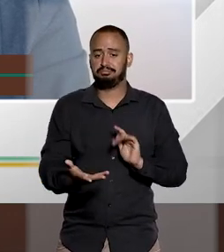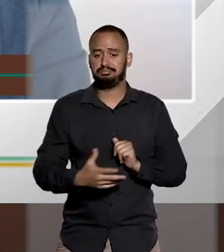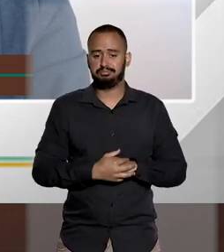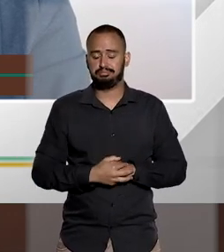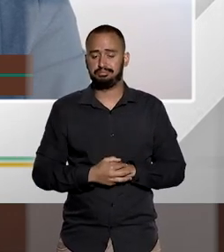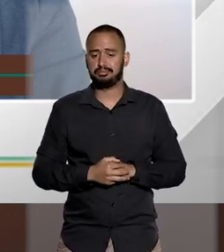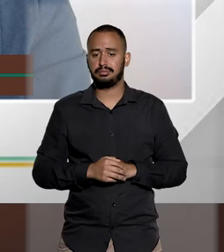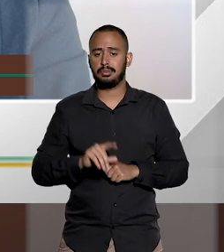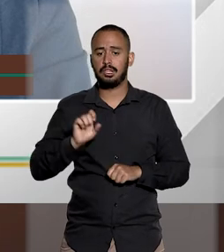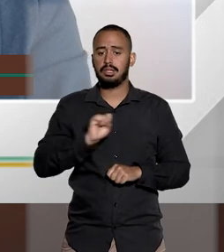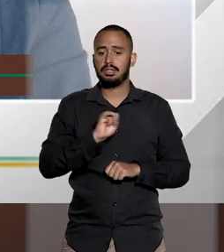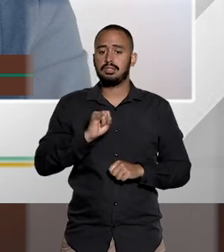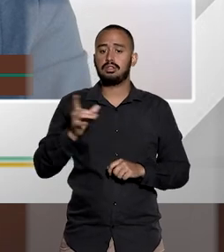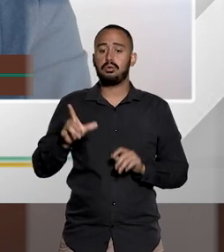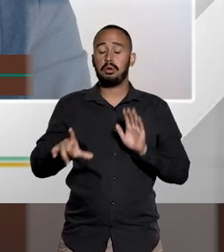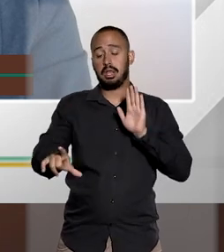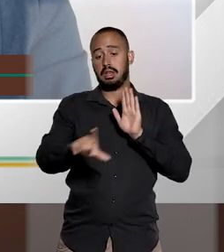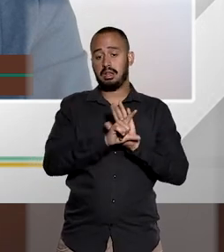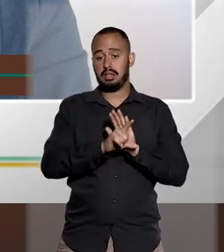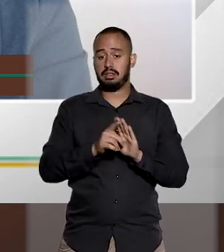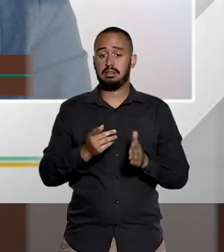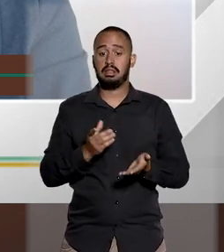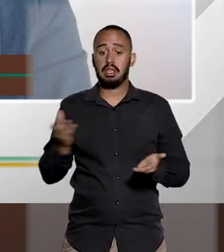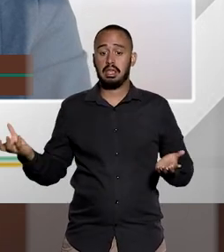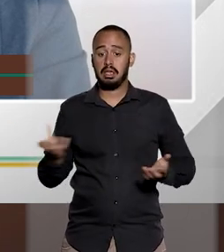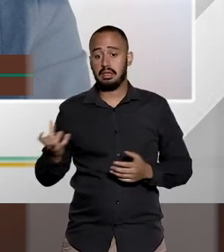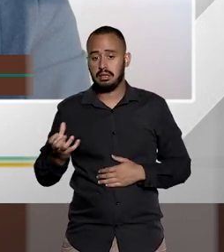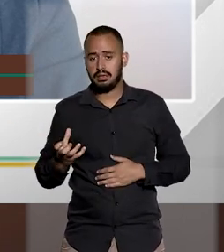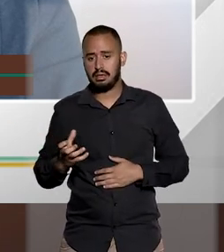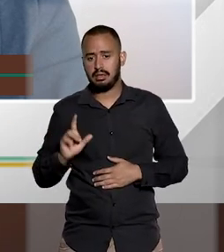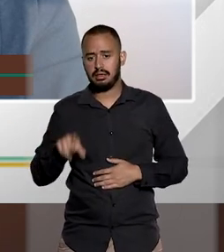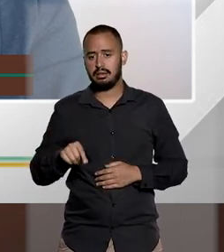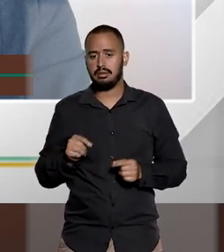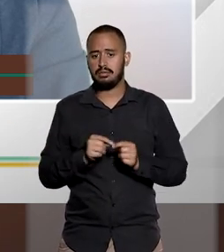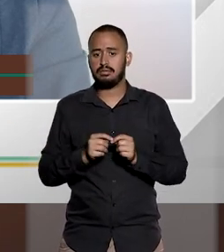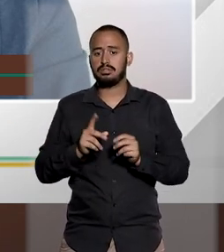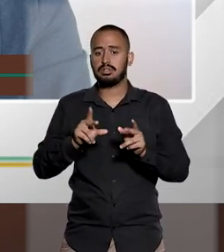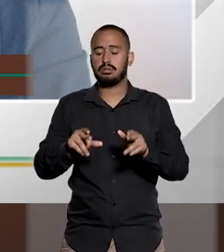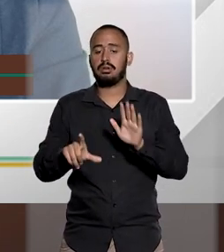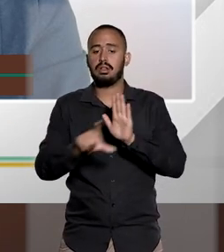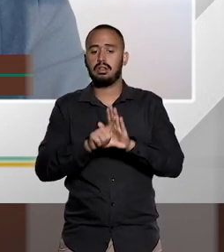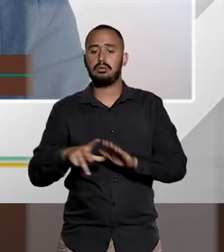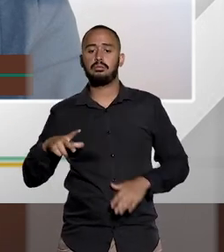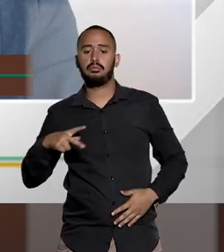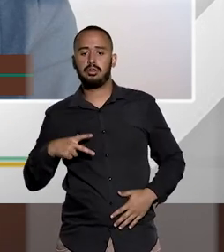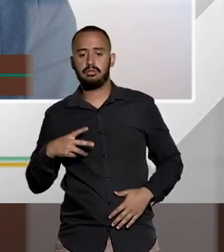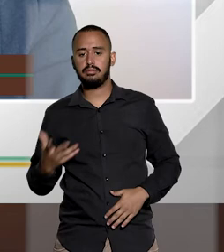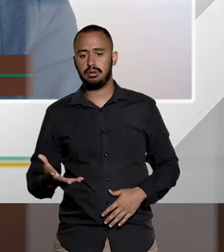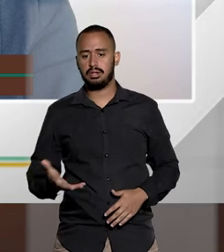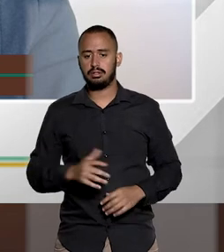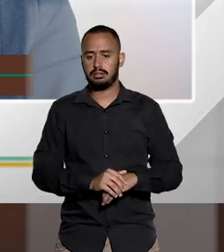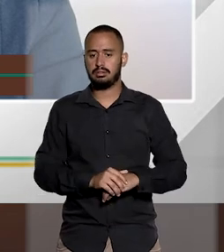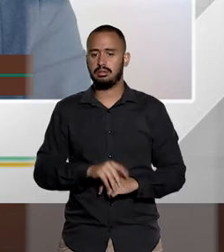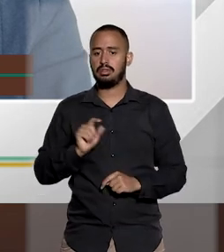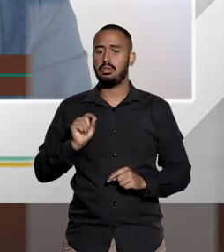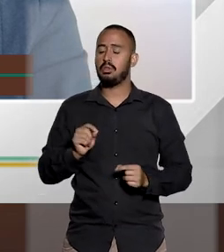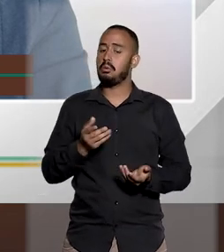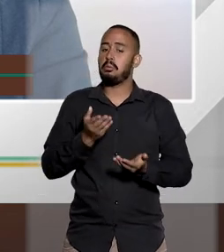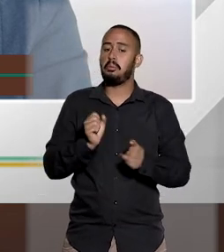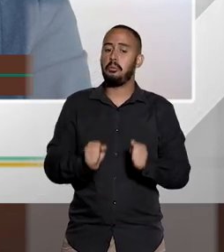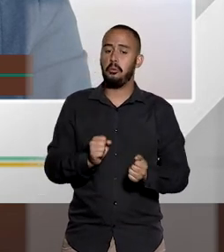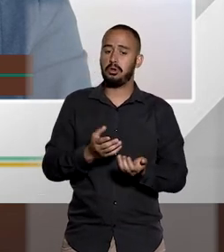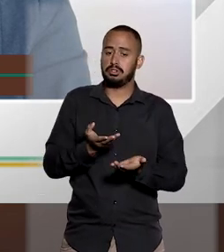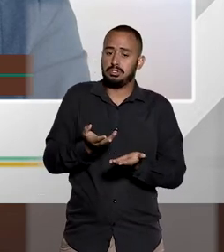Constituição deseja que supletivamente seja interpretado o direito privado, a gente não pode ter, em regra, a mesma interpretação